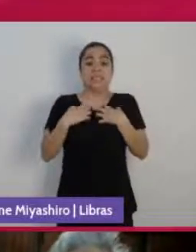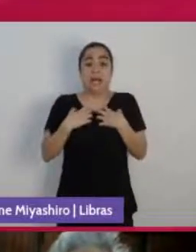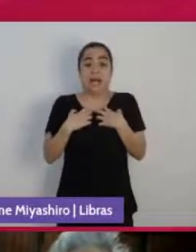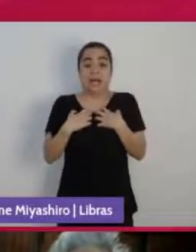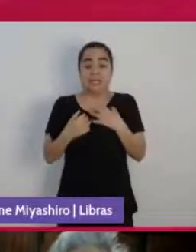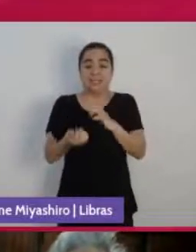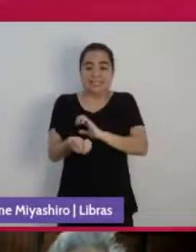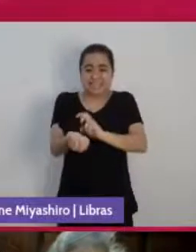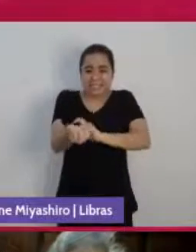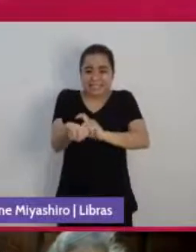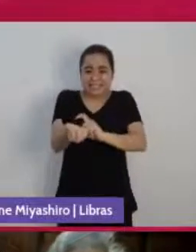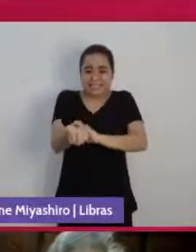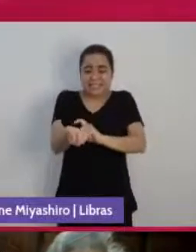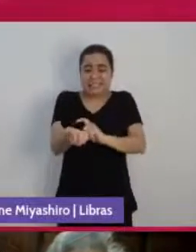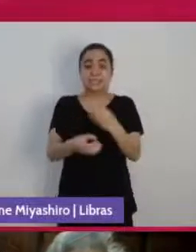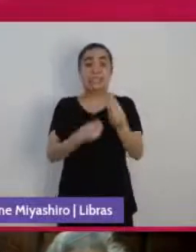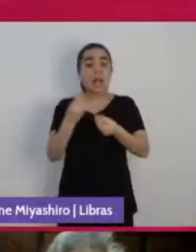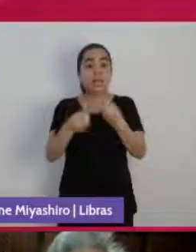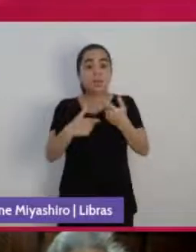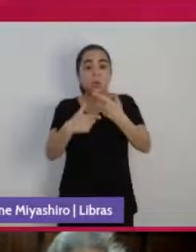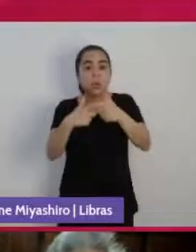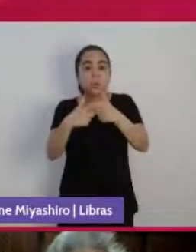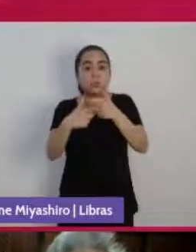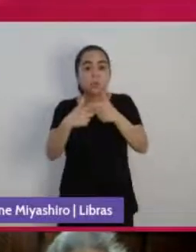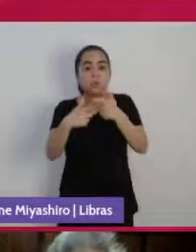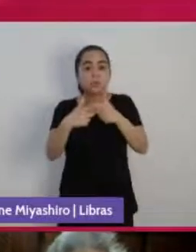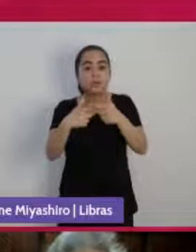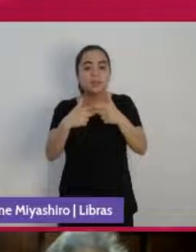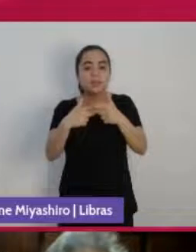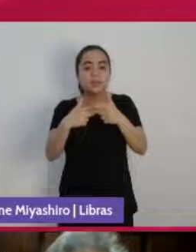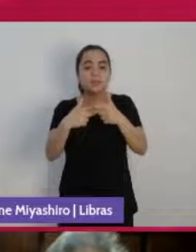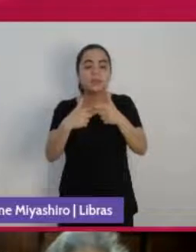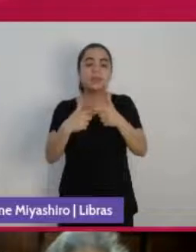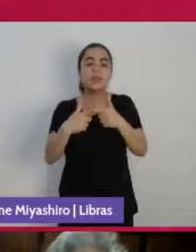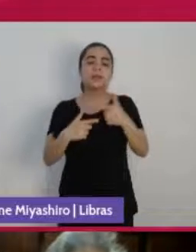qual que é o grande problema da paciente vir tensa?